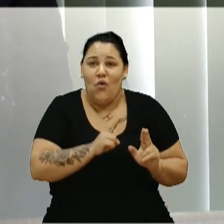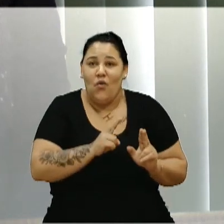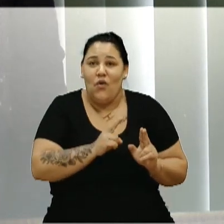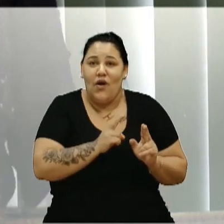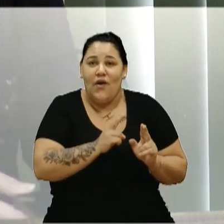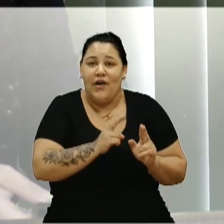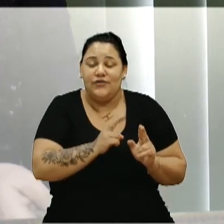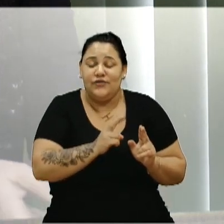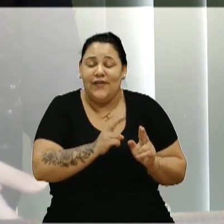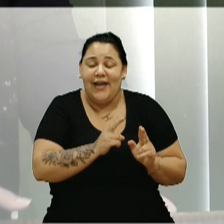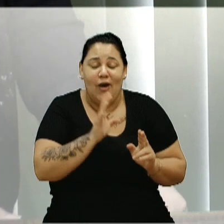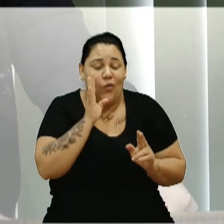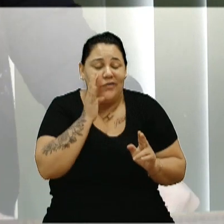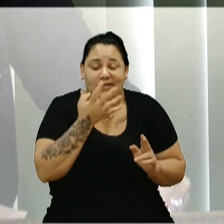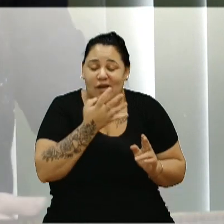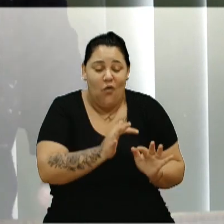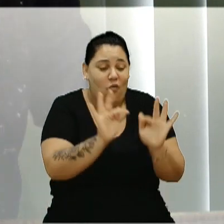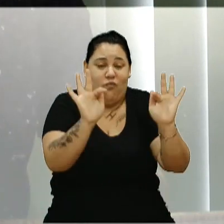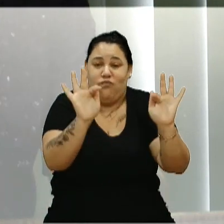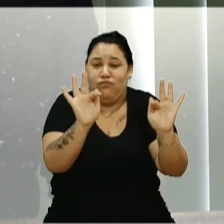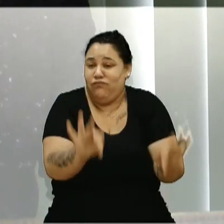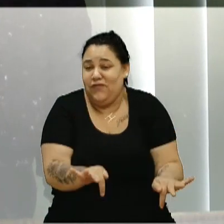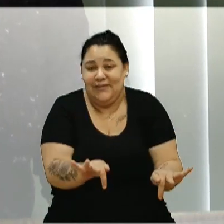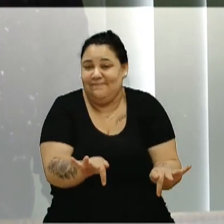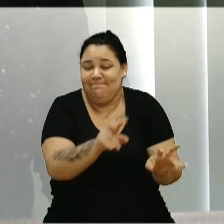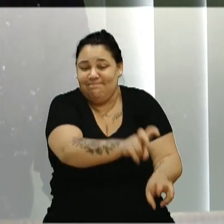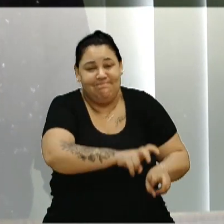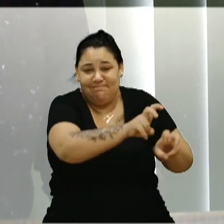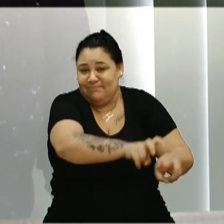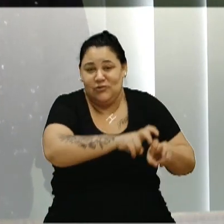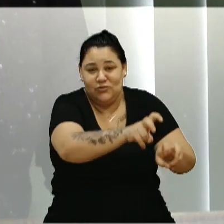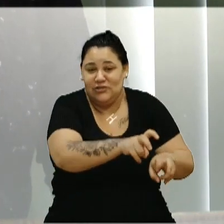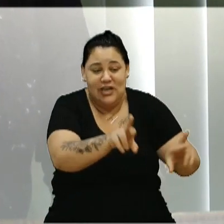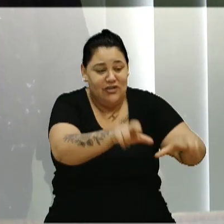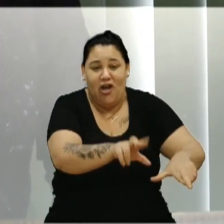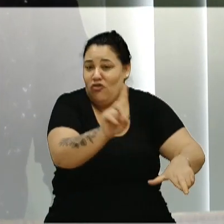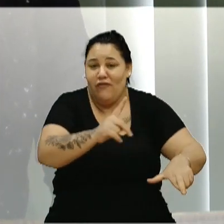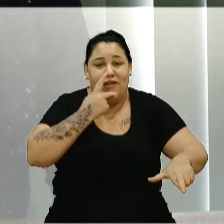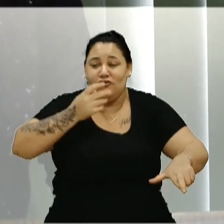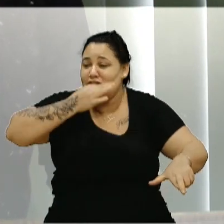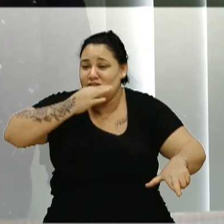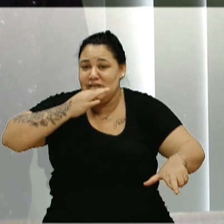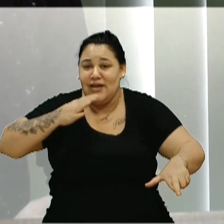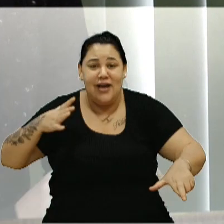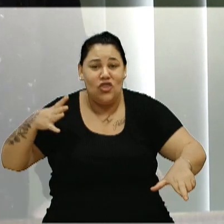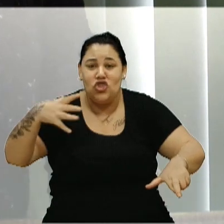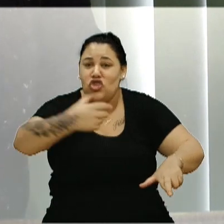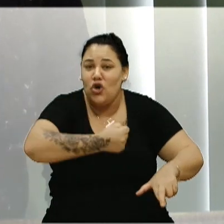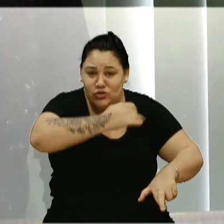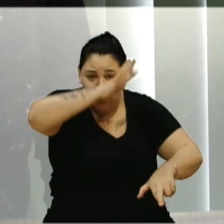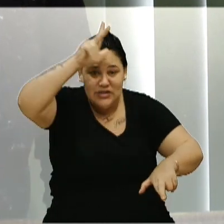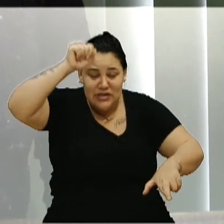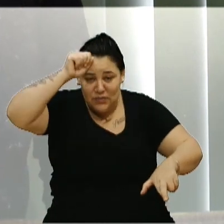êxodo rural jamais visto aqui na nossa região. Eu não falo só de Caxias, eu falo de todos os municípios da encosta